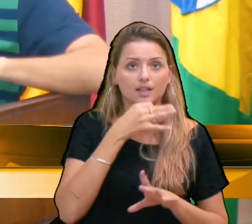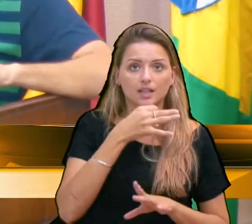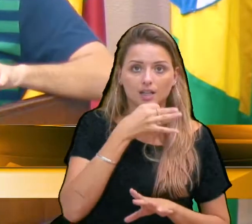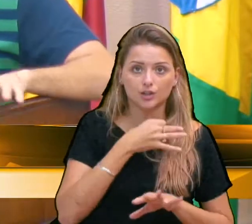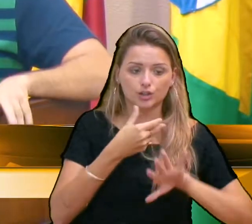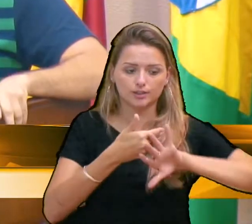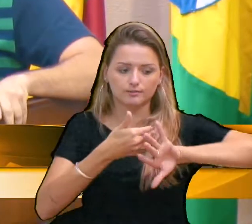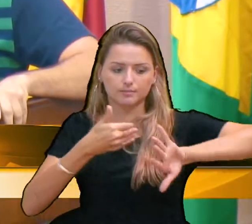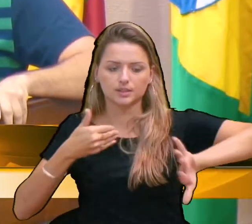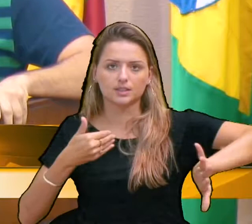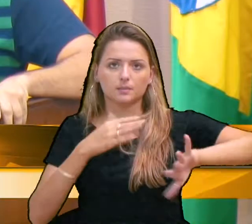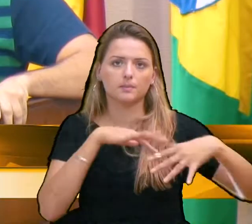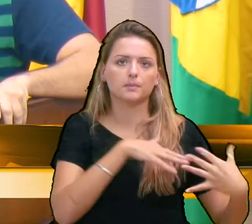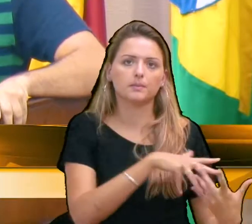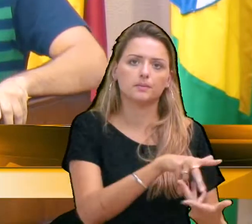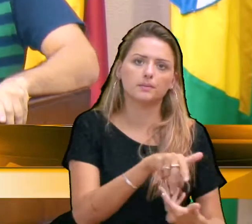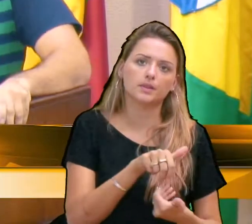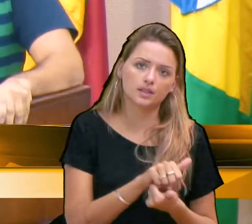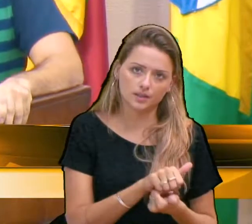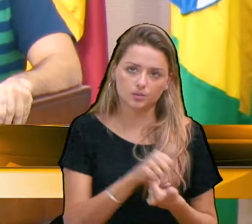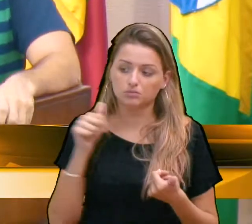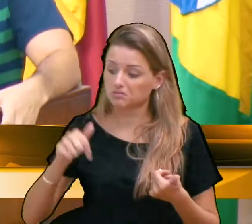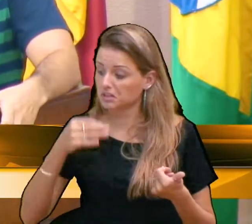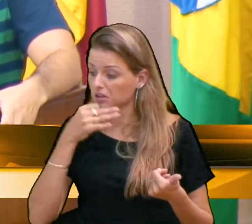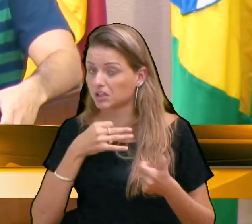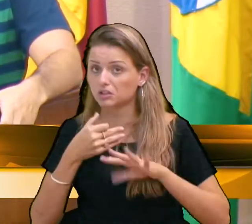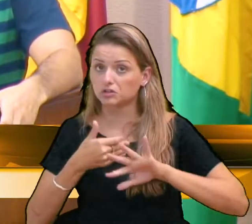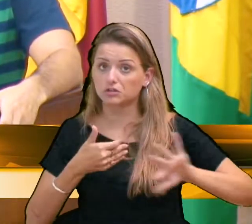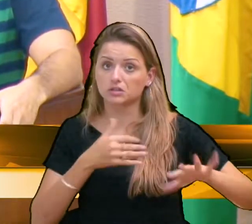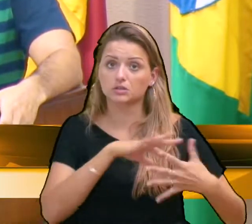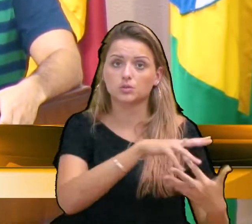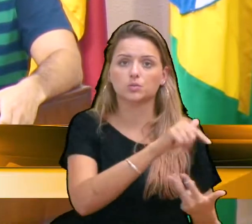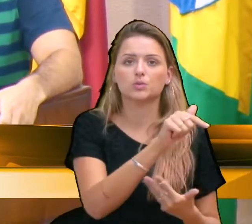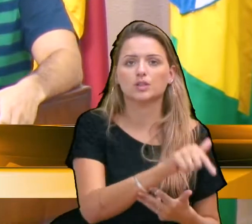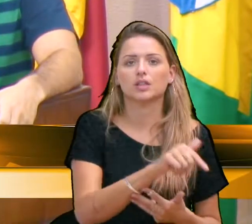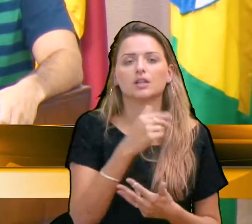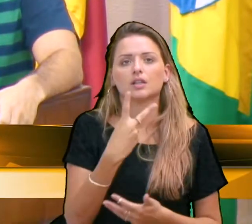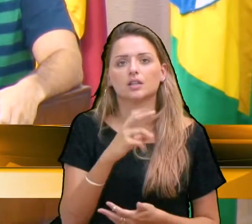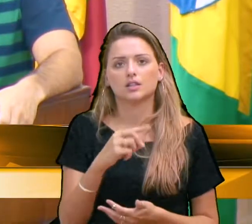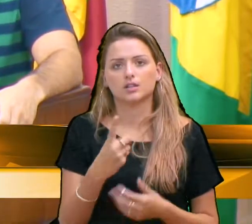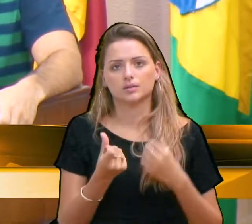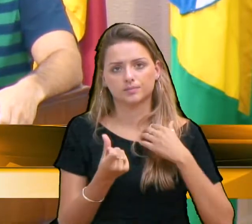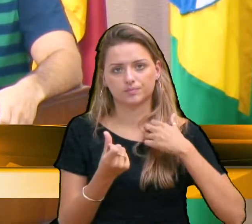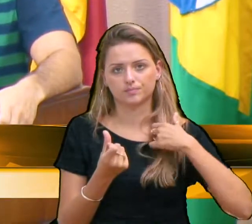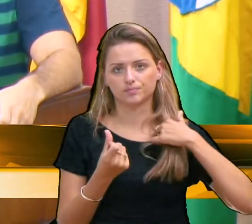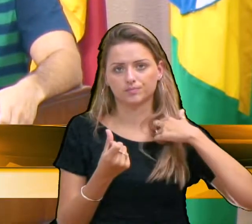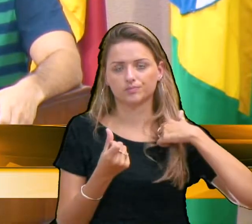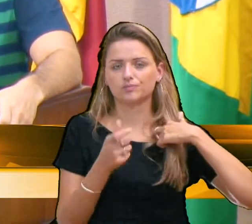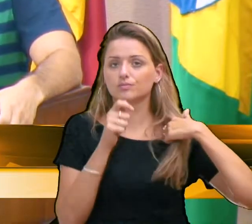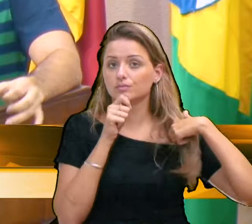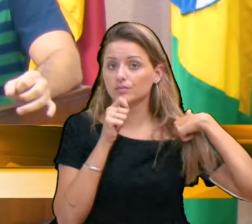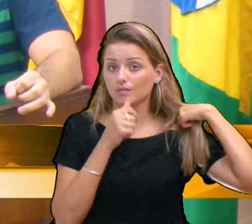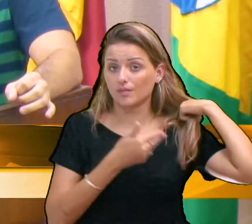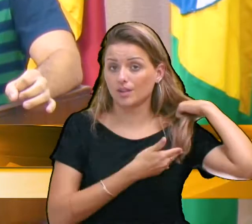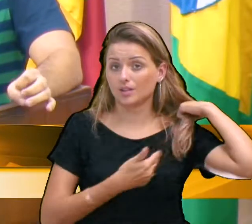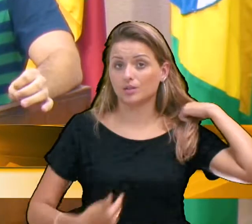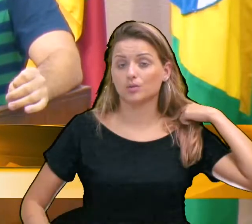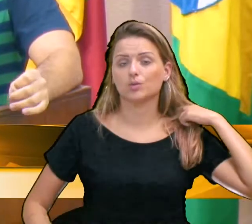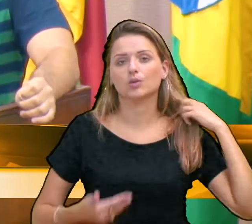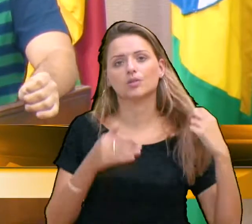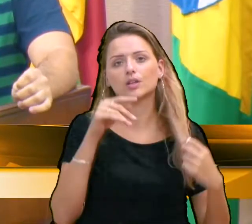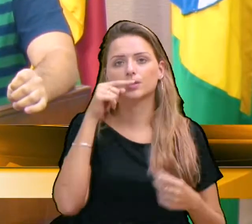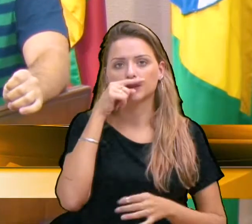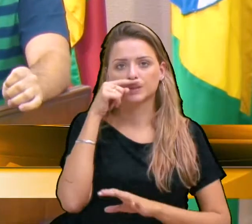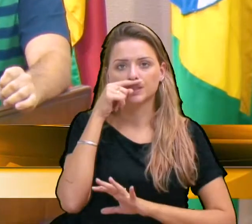isolada do resto do país. Vereador Périco, em 2006, ainda no governo Sartori,